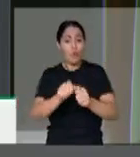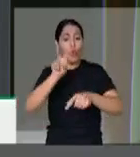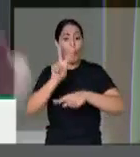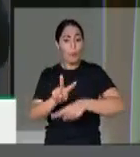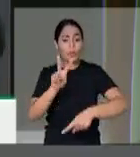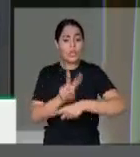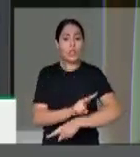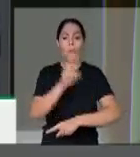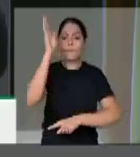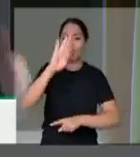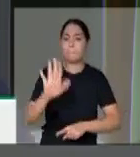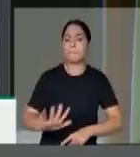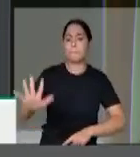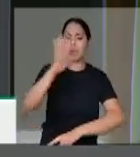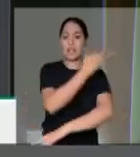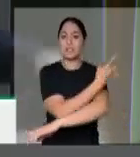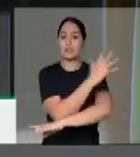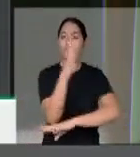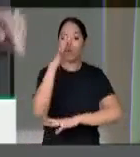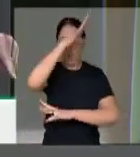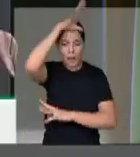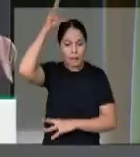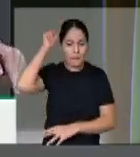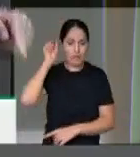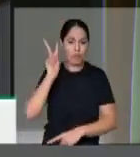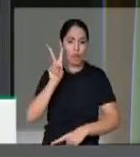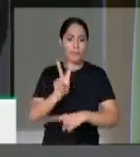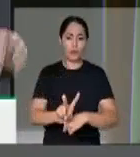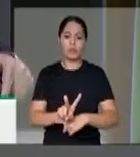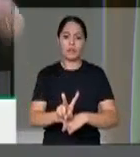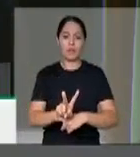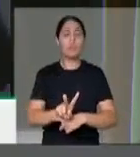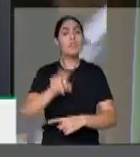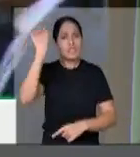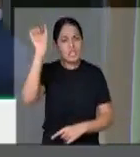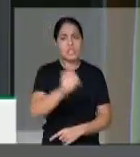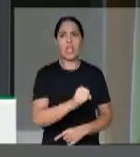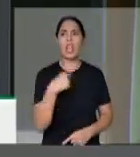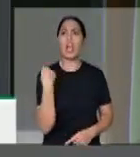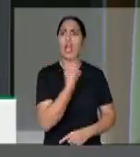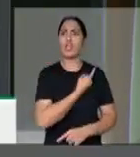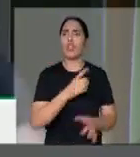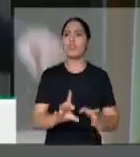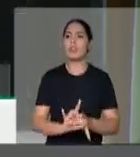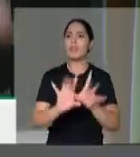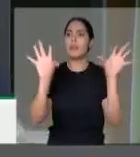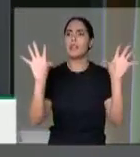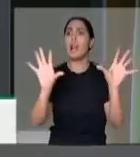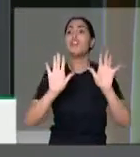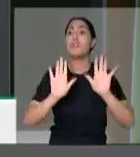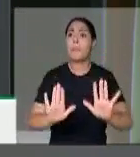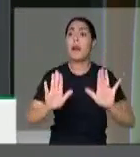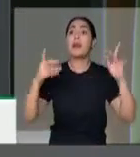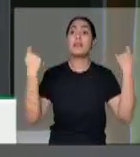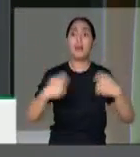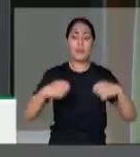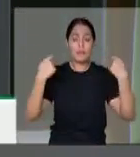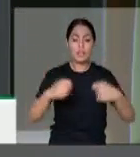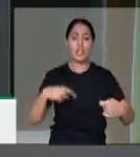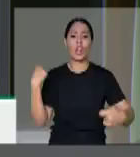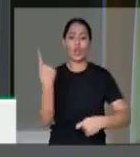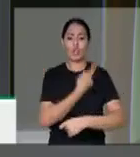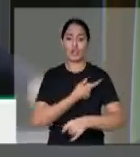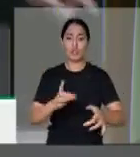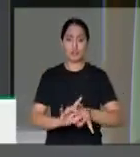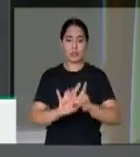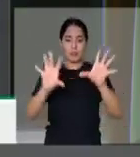patrimônio brasileiro e mundial que é a Amazônia. Sim, ela diz respeito à nossa soberania, mas a nossa soberania